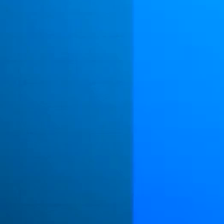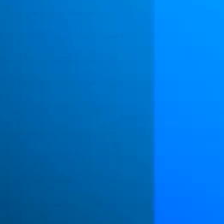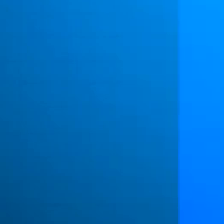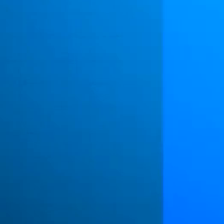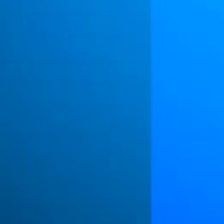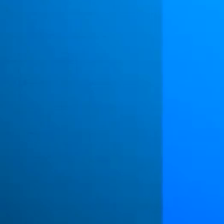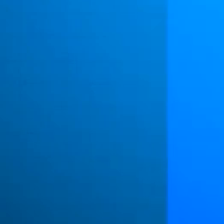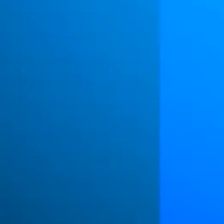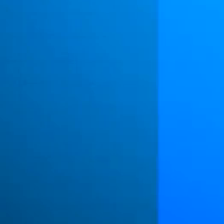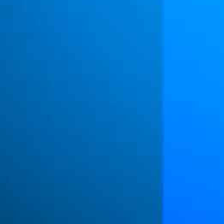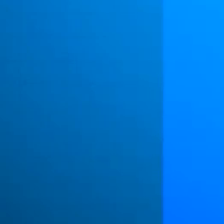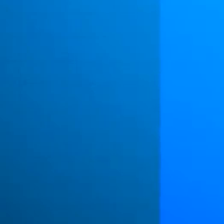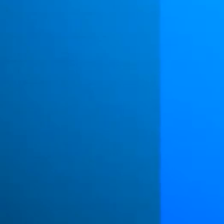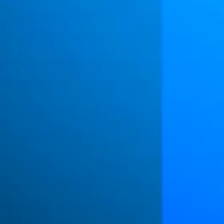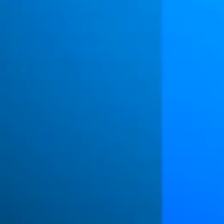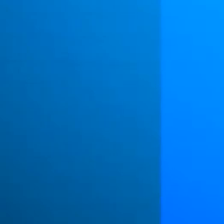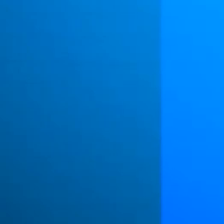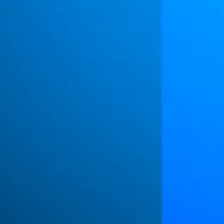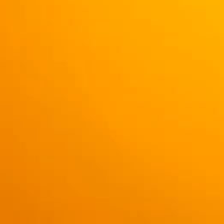oi oi